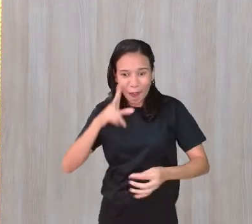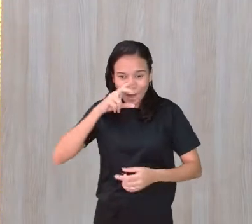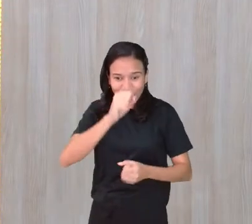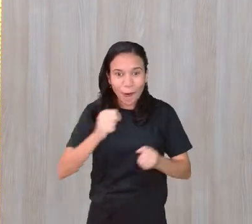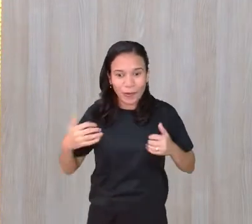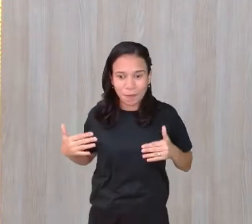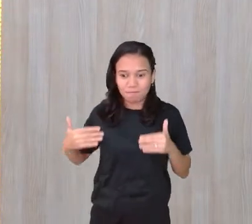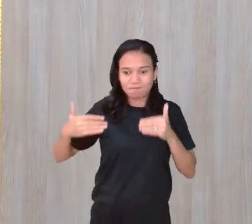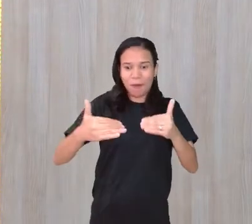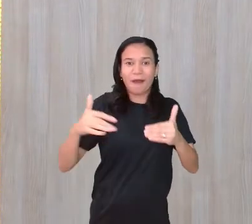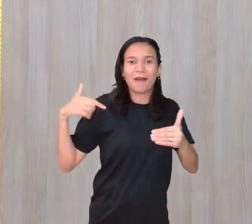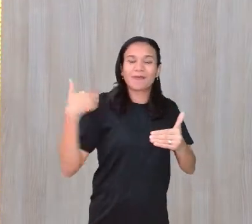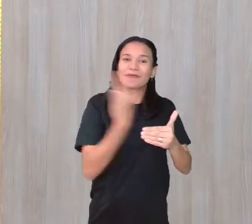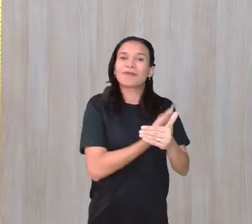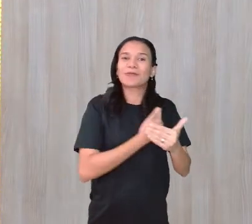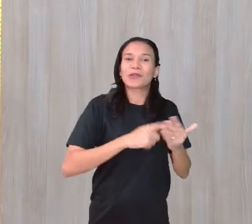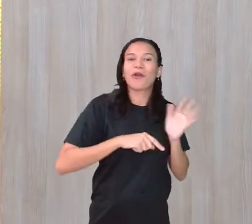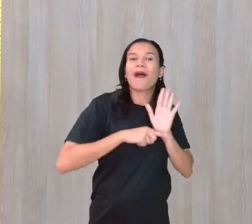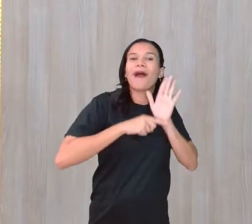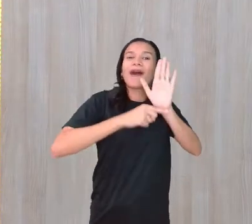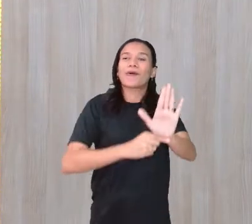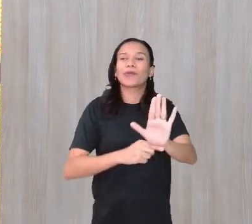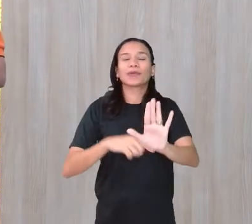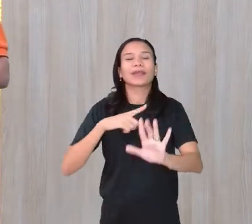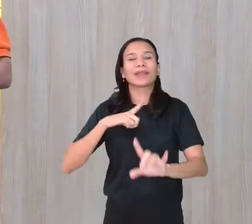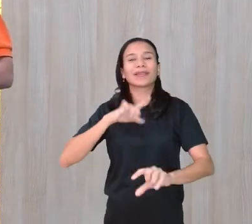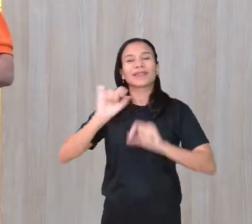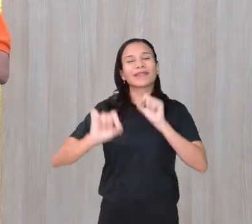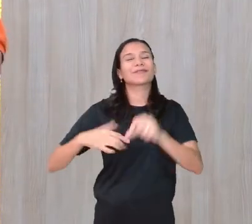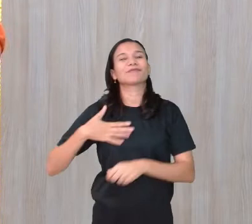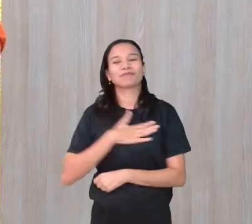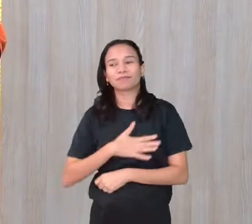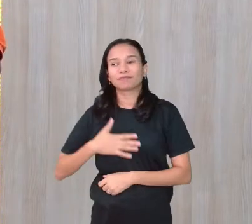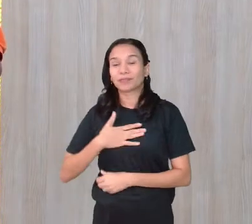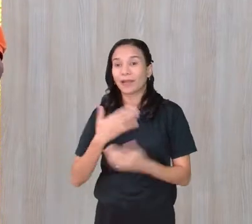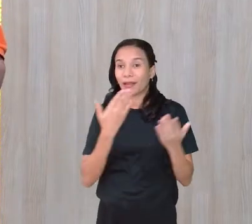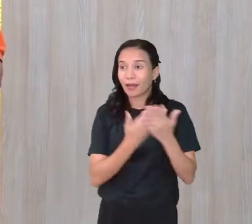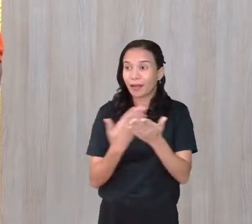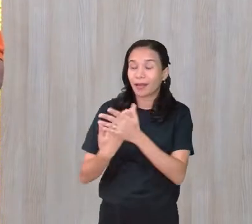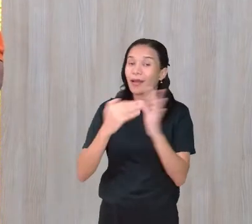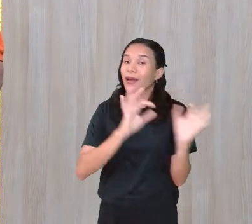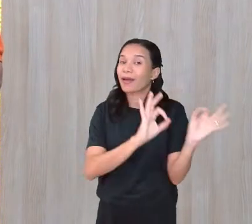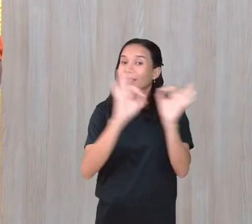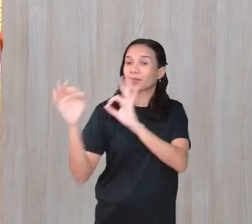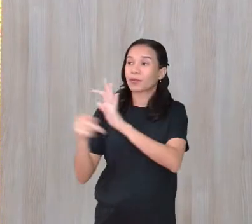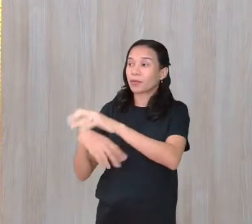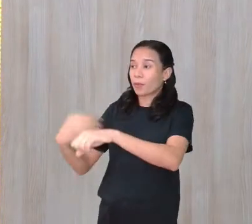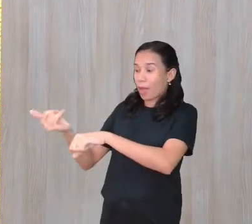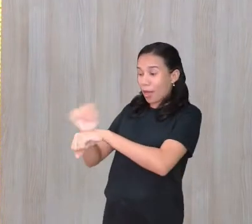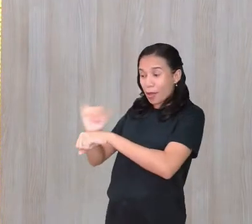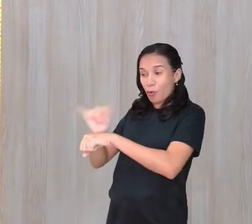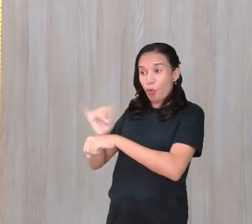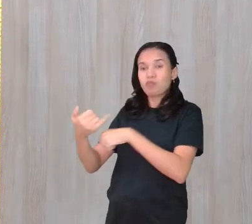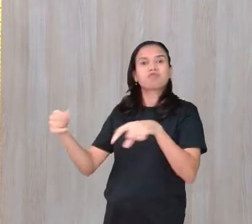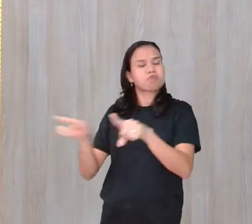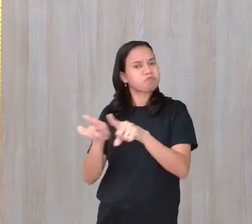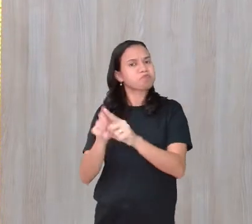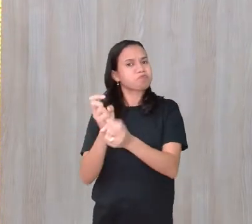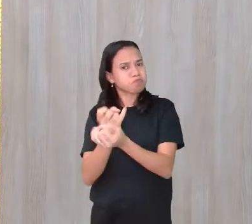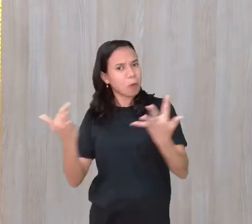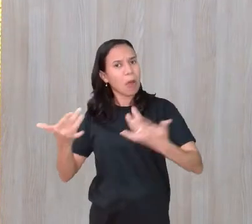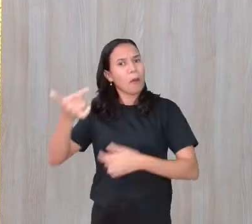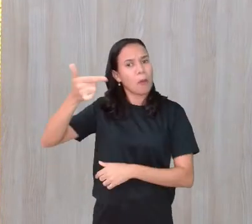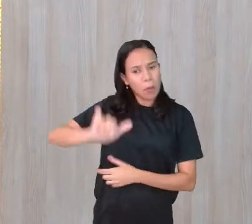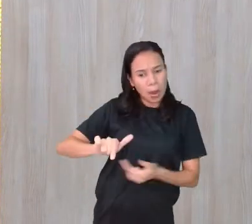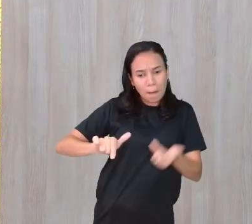nos ajudar e aí nós temos esse privilégio de assistir a nossa aula no canal de YouTube tantas